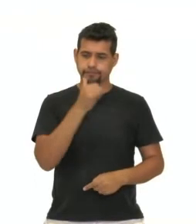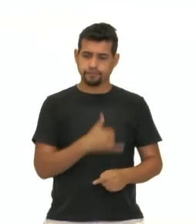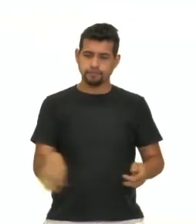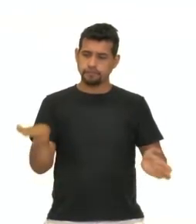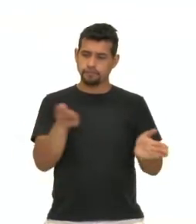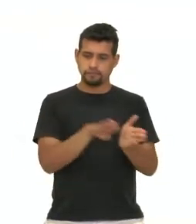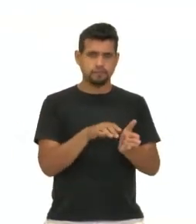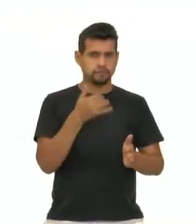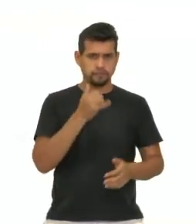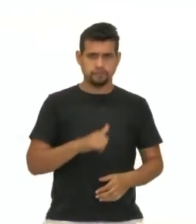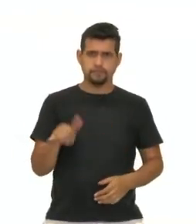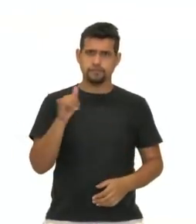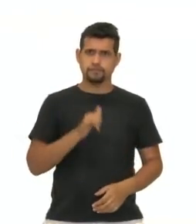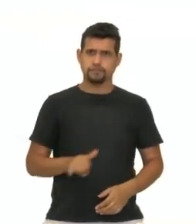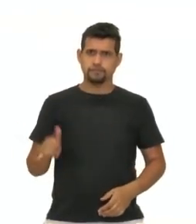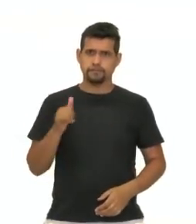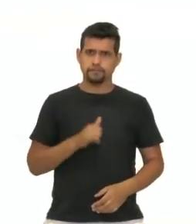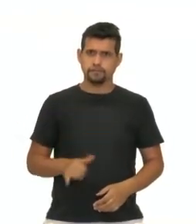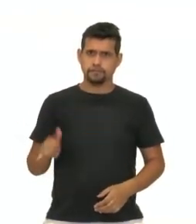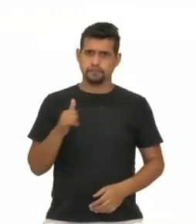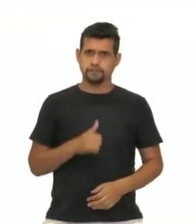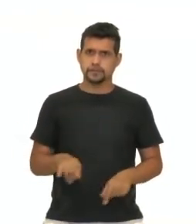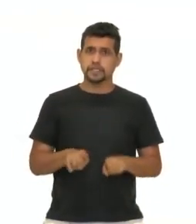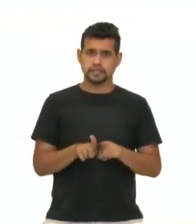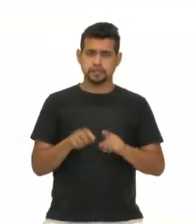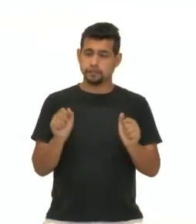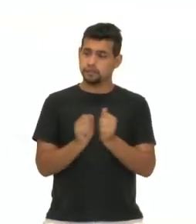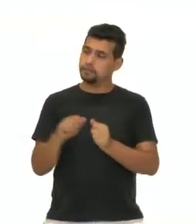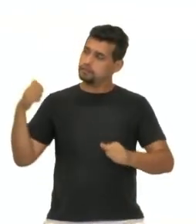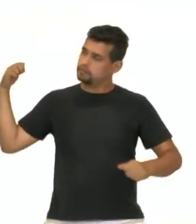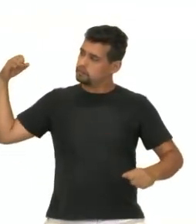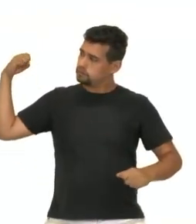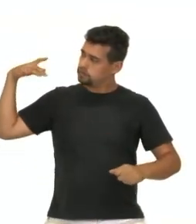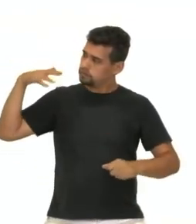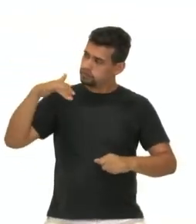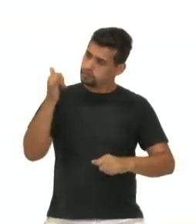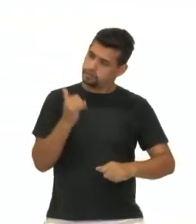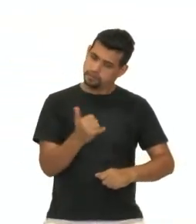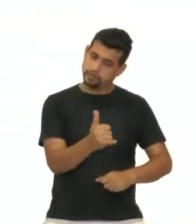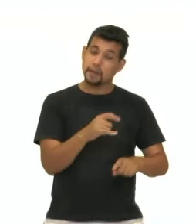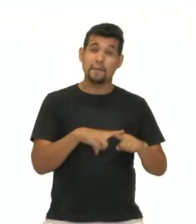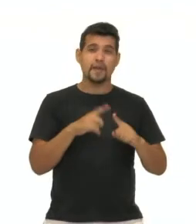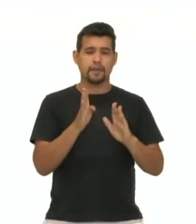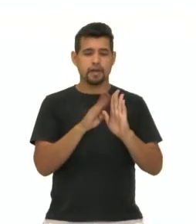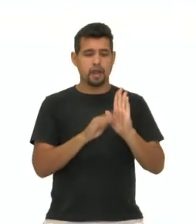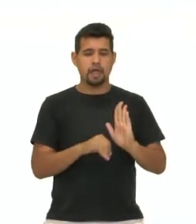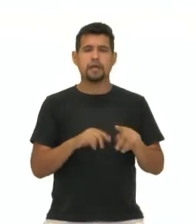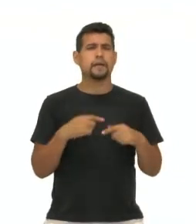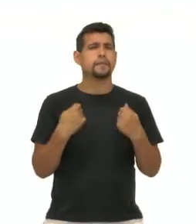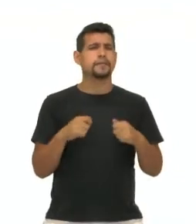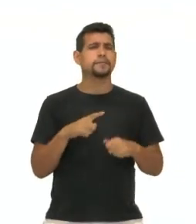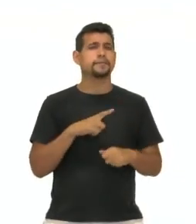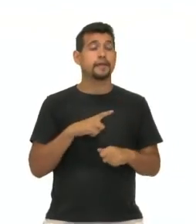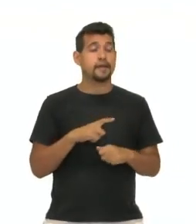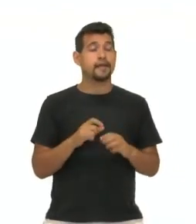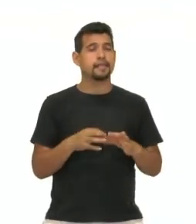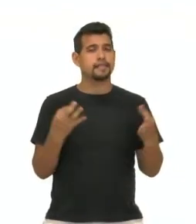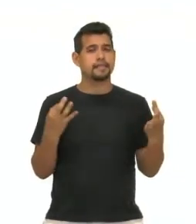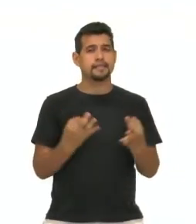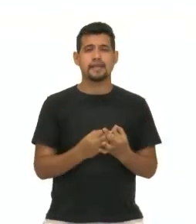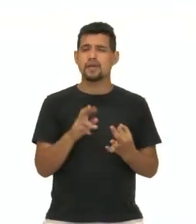com energia, a luz chega com energia. E segundo, que a luz para arrancar, ela tem que se comportar